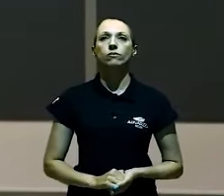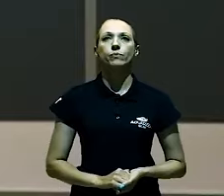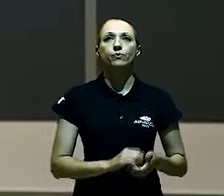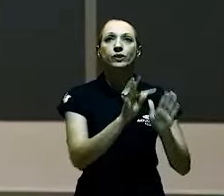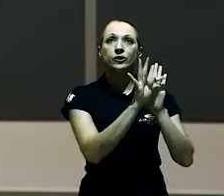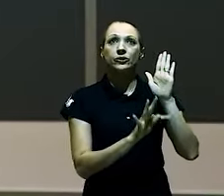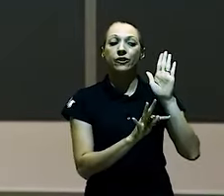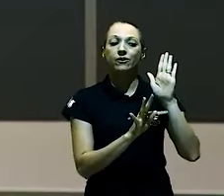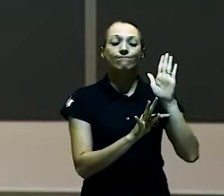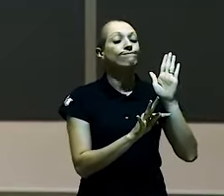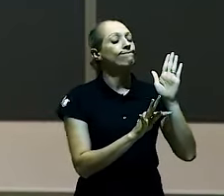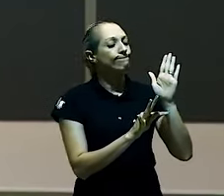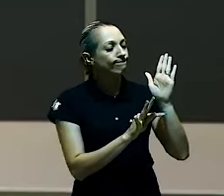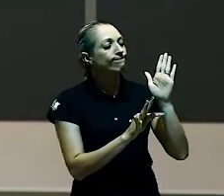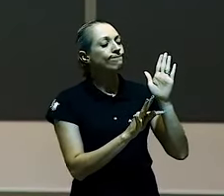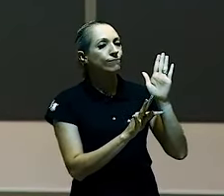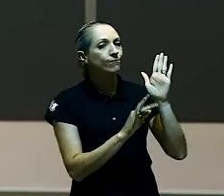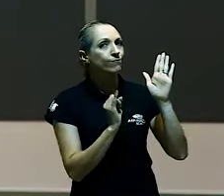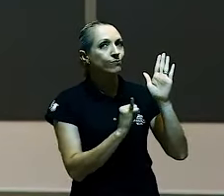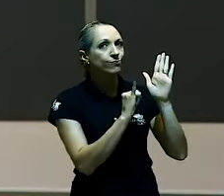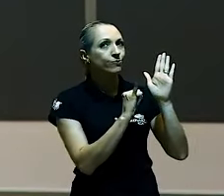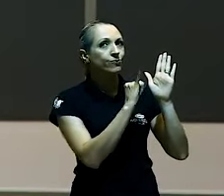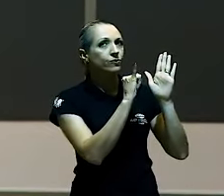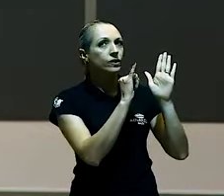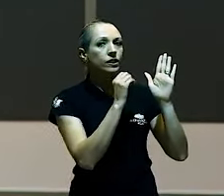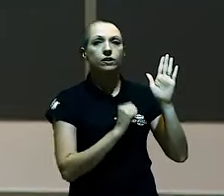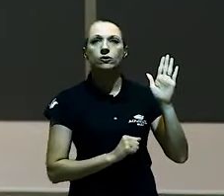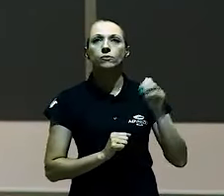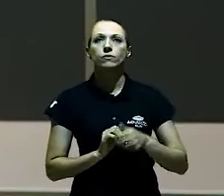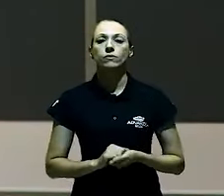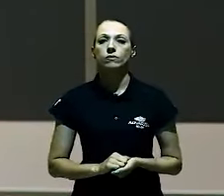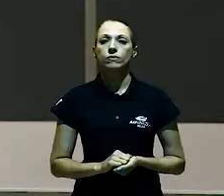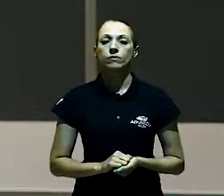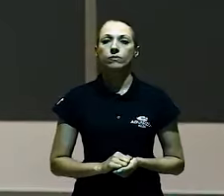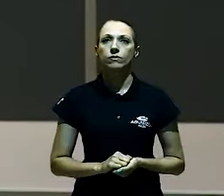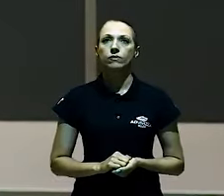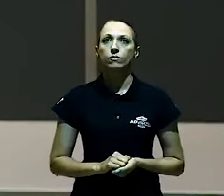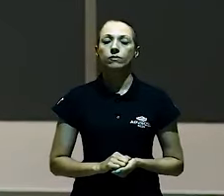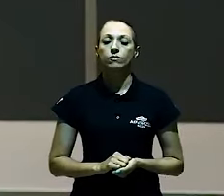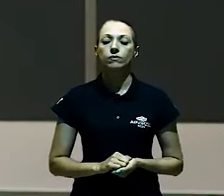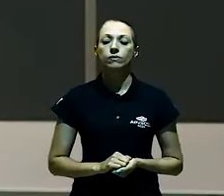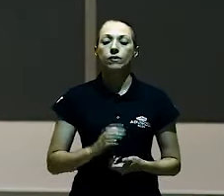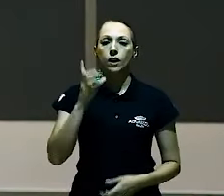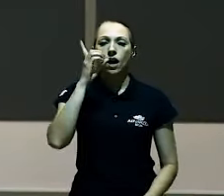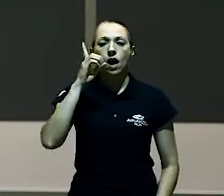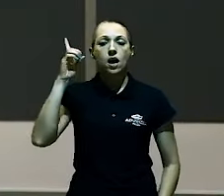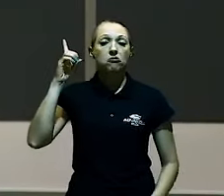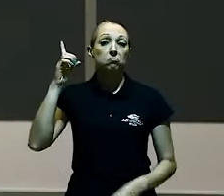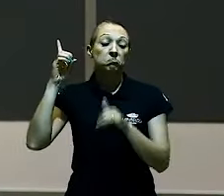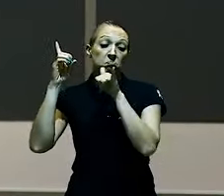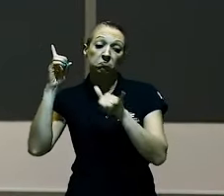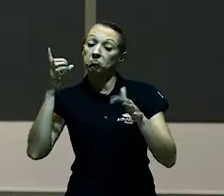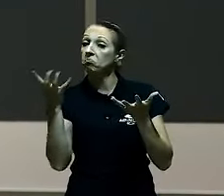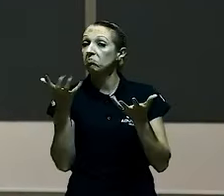mim é um mistério de Deus. Deus poderia ter dito: então vai, eu vou chamar Amós,